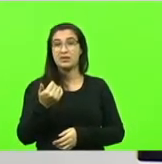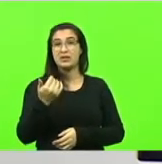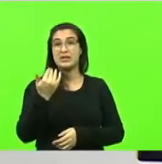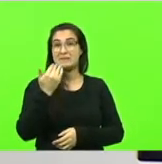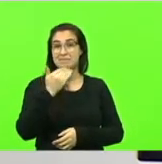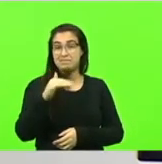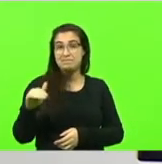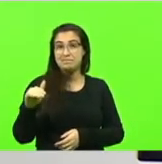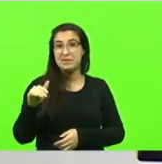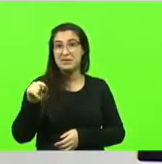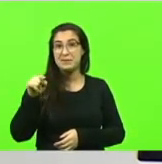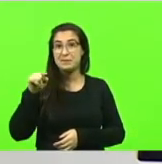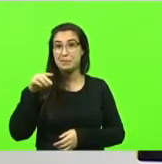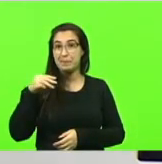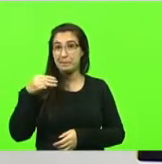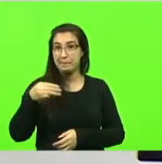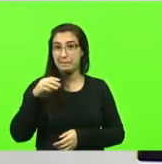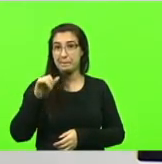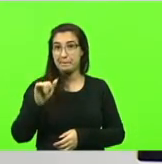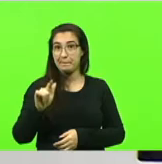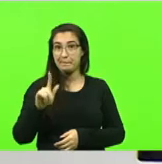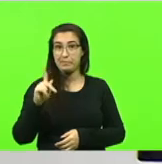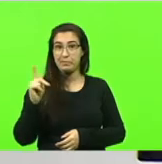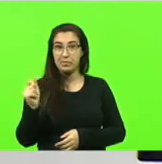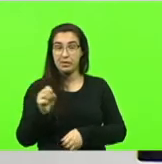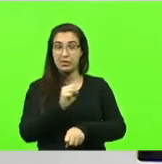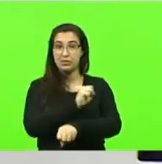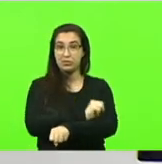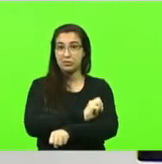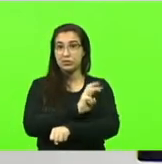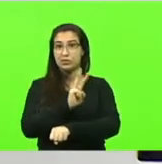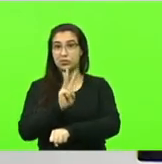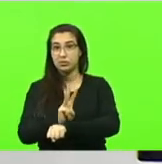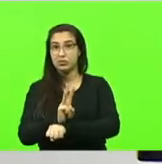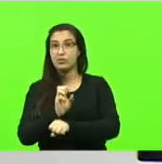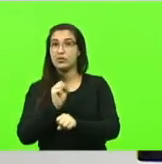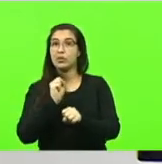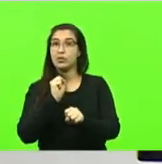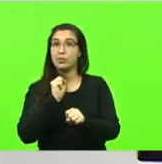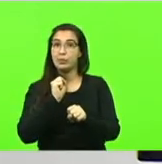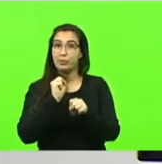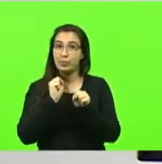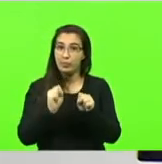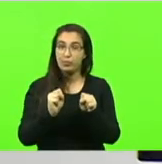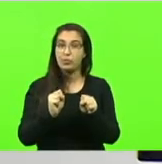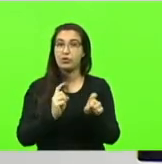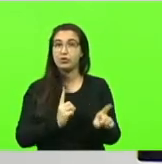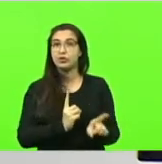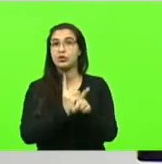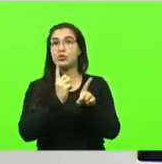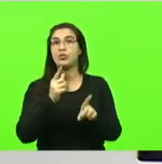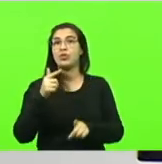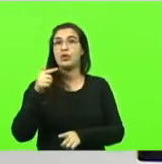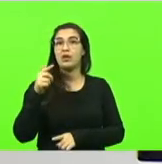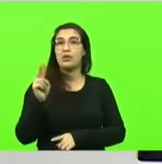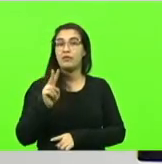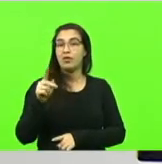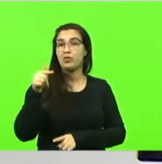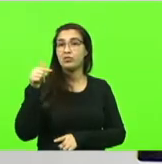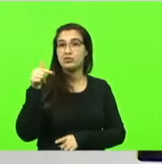software que pode ser encontrado no mercado por 7 mil, quando ele justifica, ele diz o